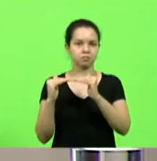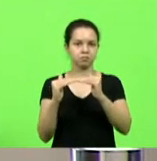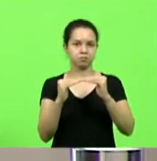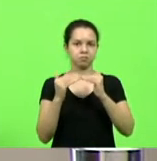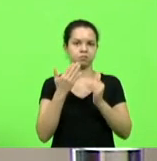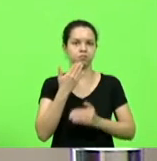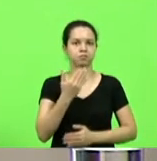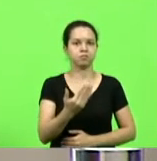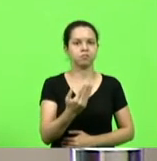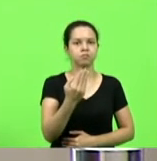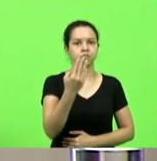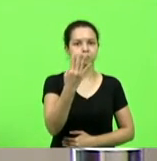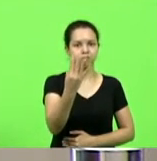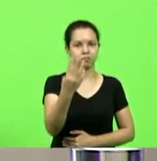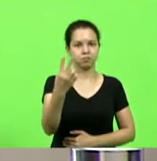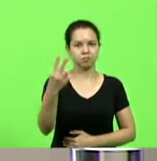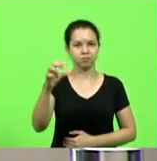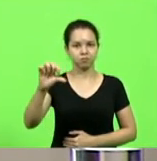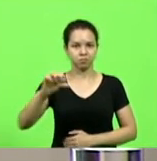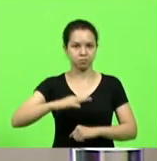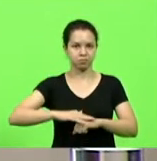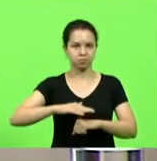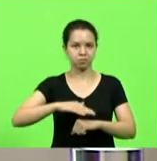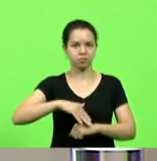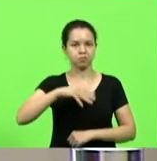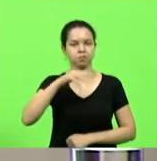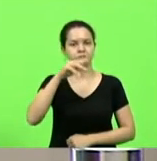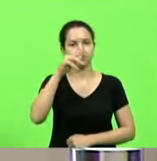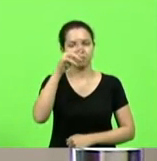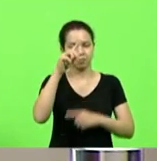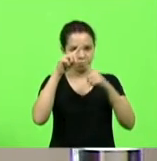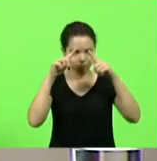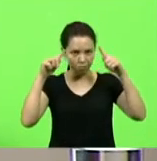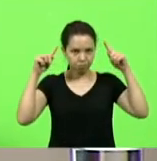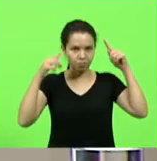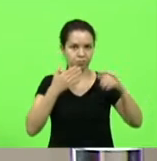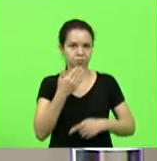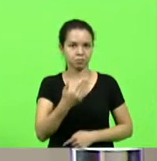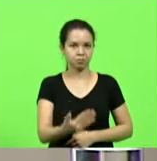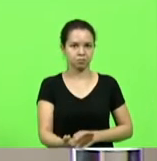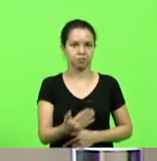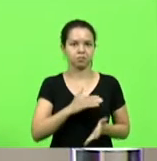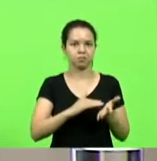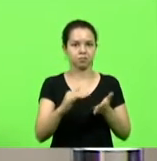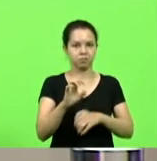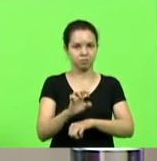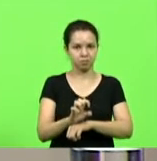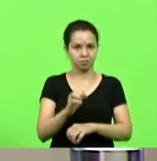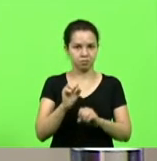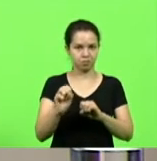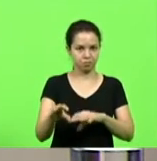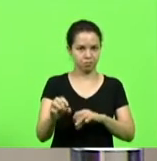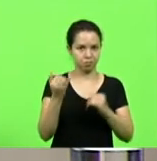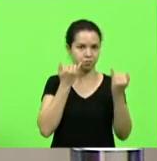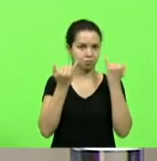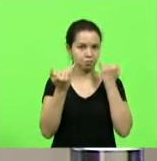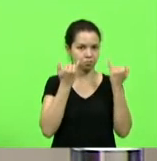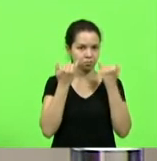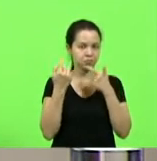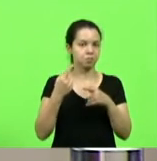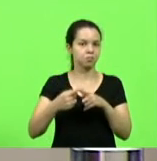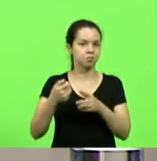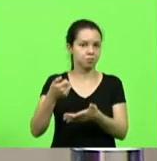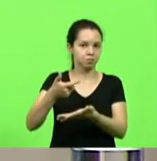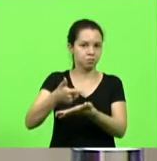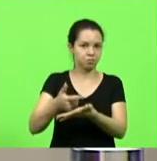unanimidade. Pedido de informação 429, autor deputado Neudis Areta, solicitando ao secretário de Estado da Educação informações acerca dos motivos da compra de